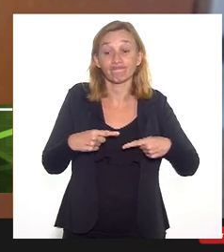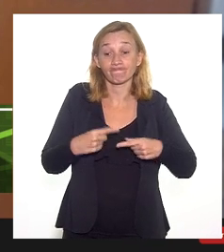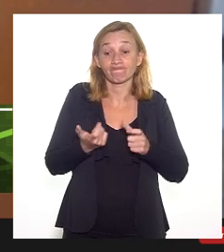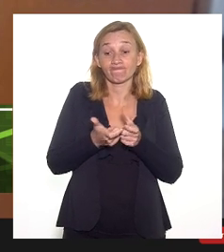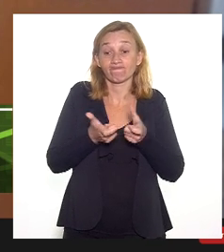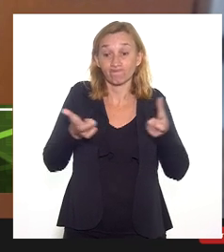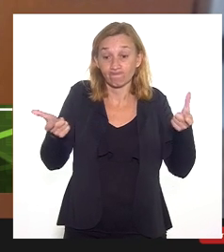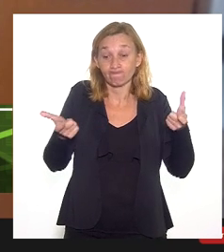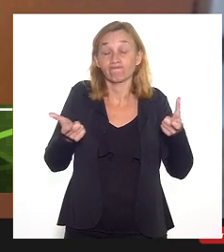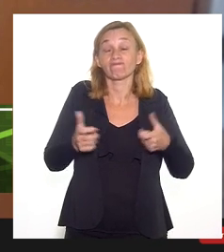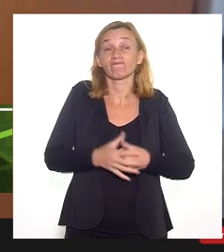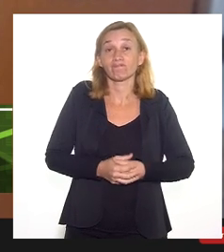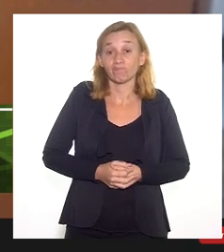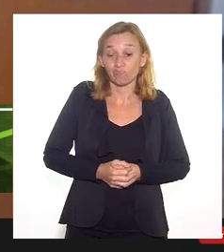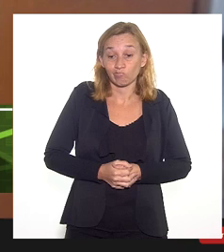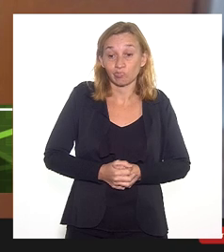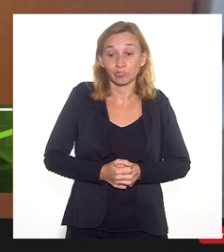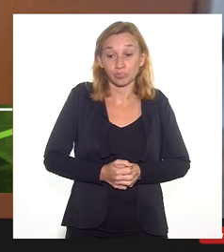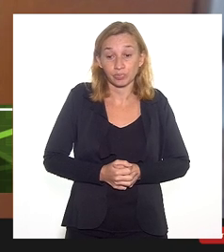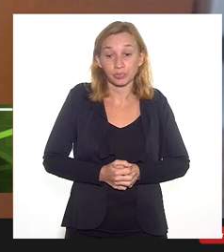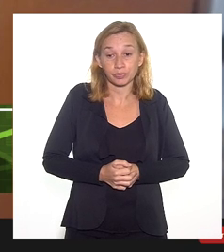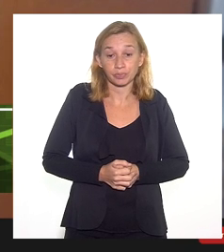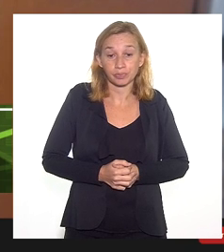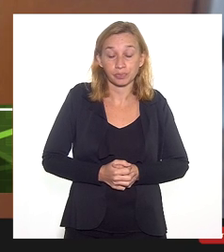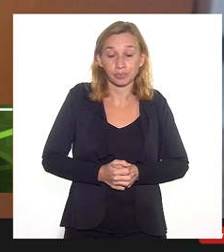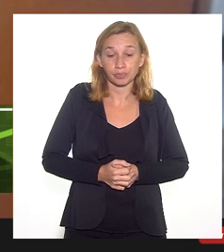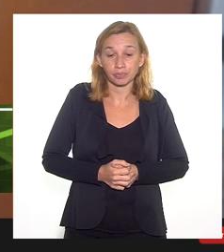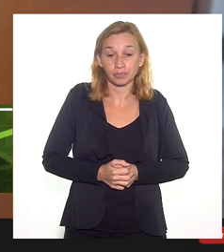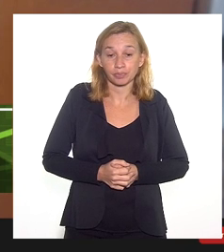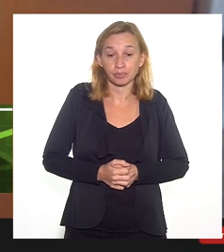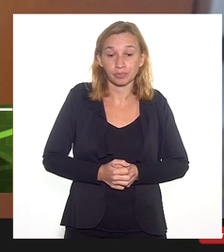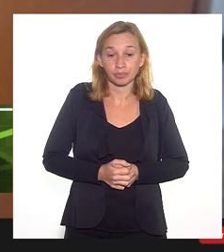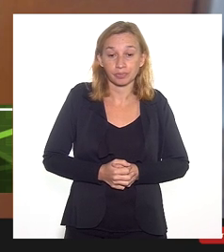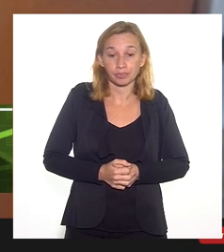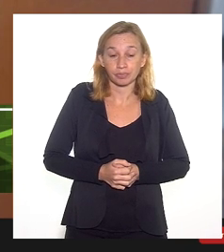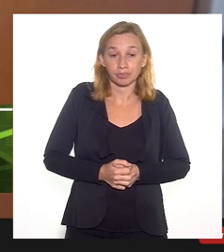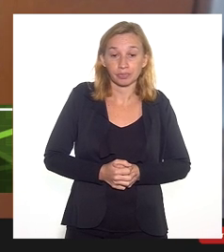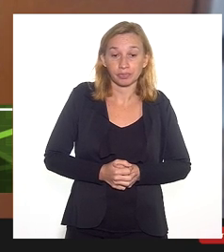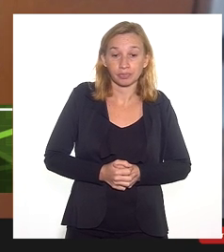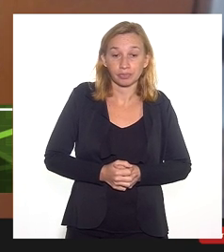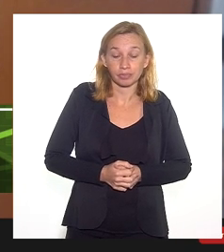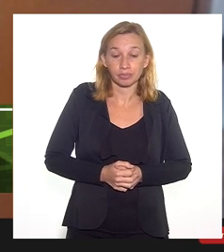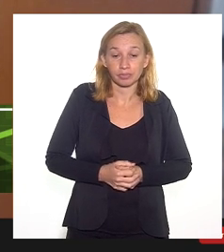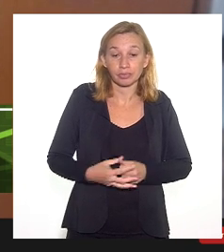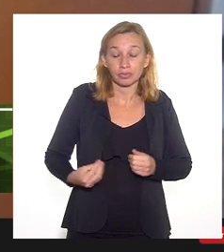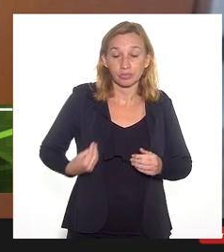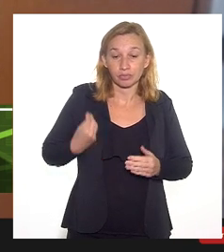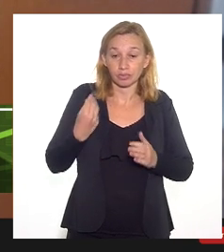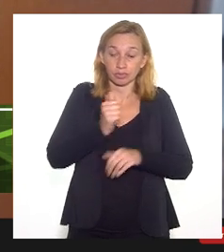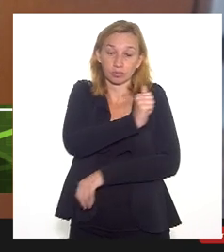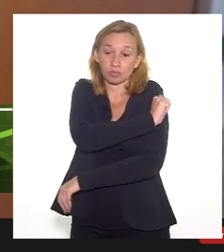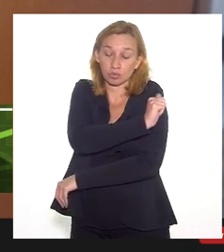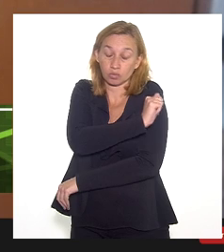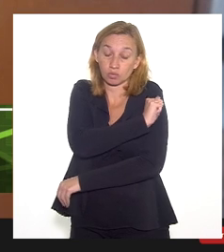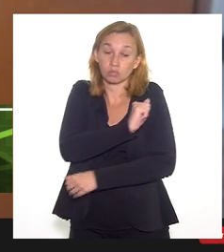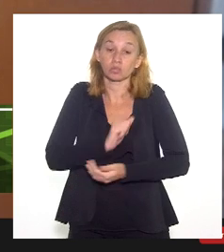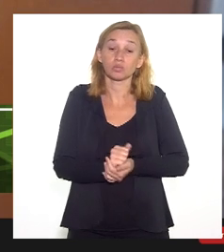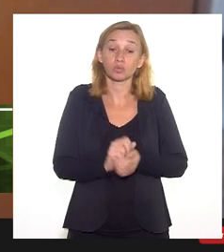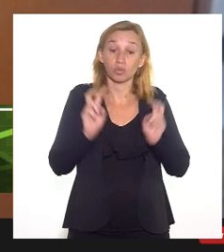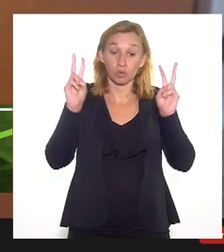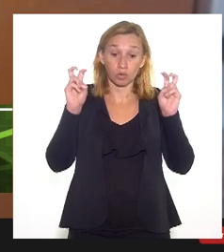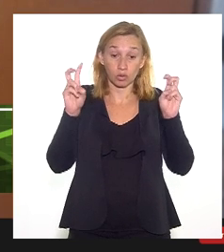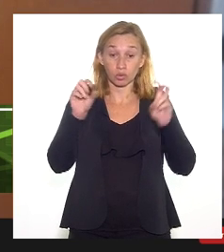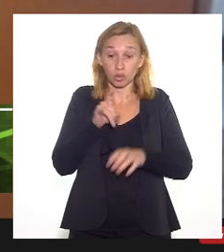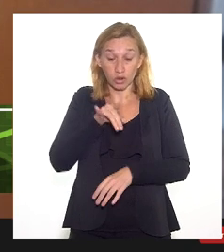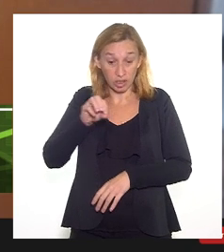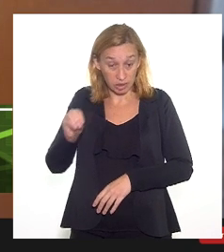enfrentar notadamente no que tange a permanência estudantil. E para isso a questão dos do